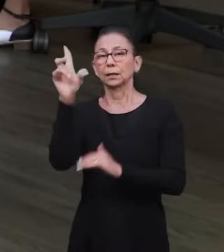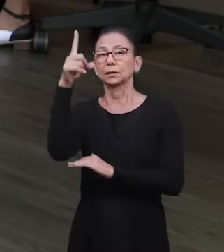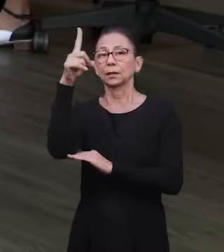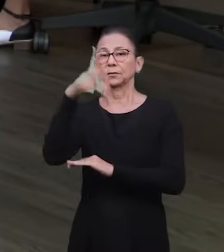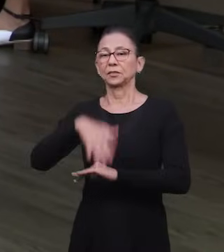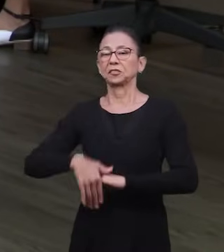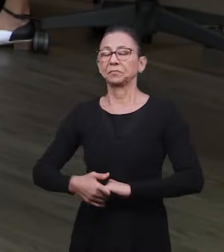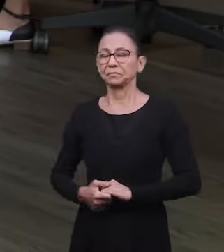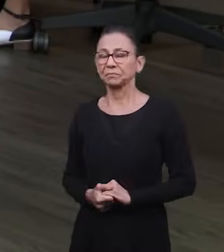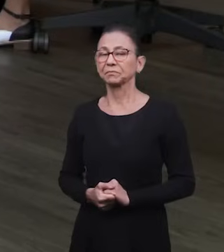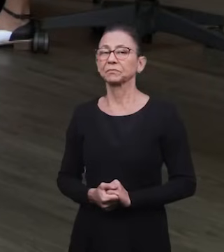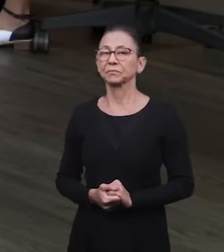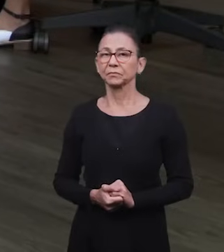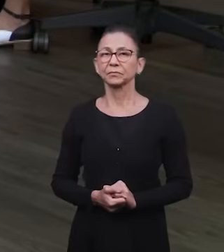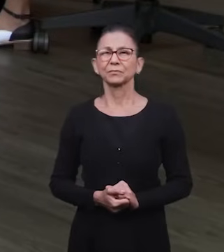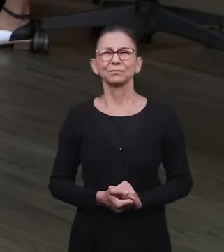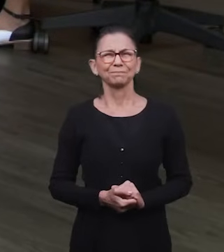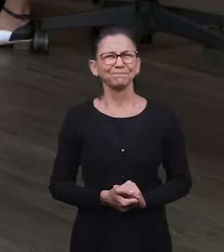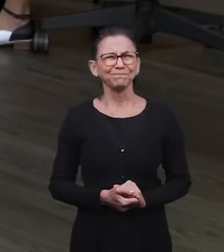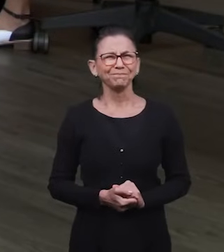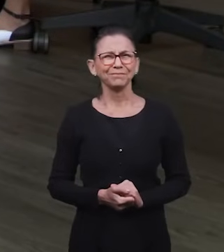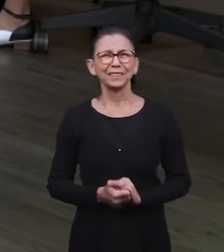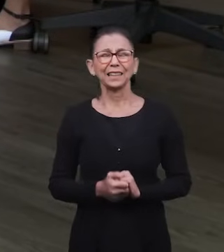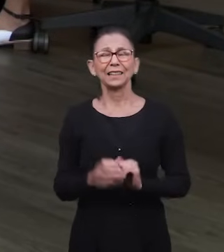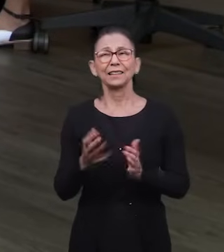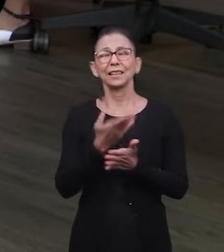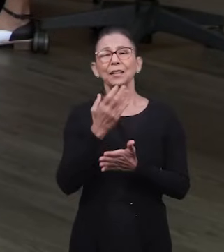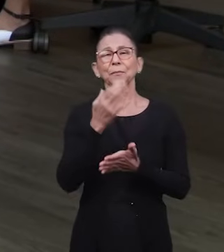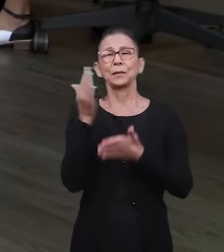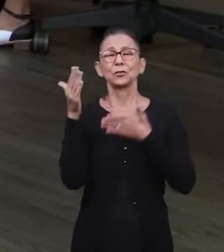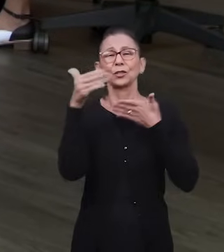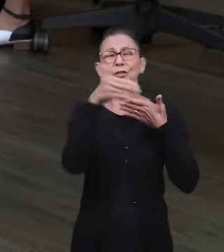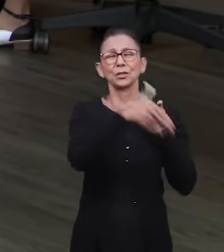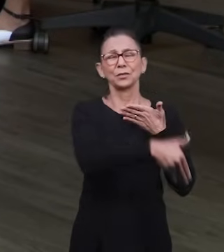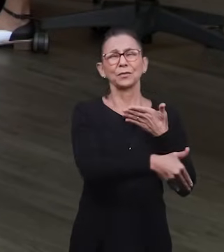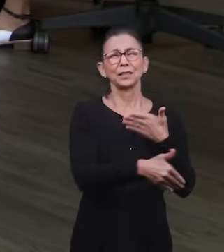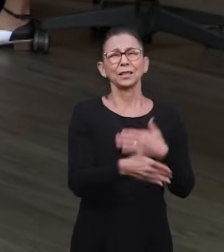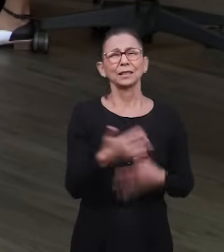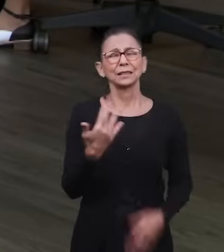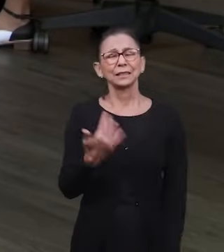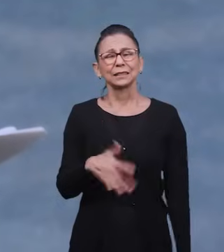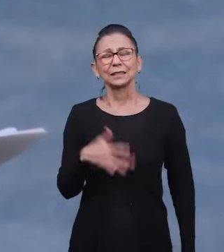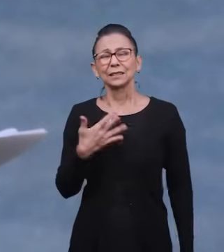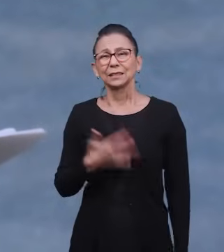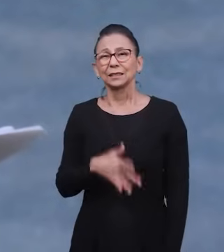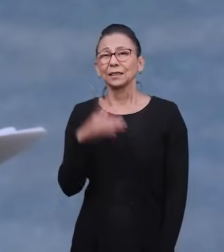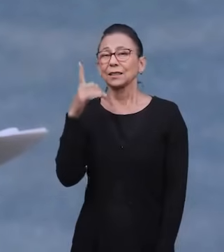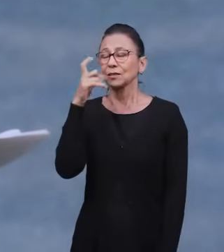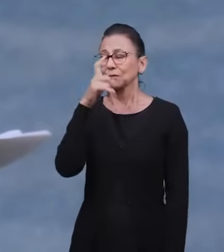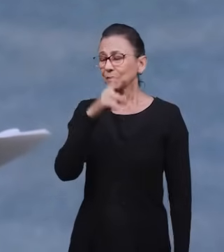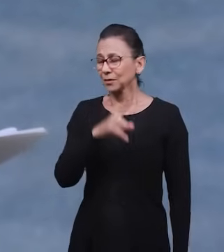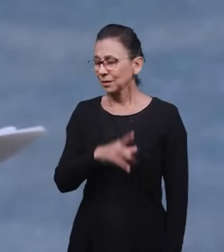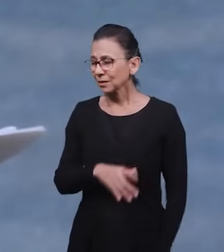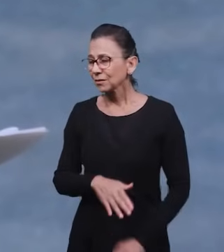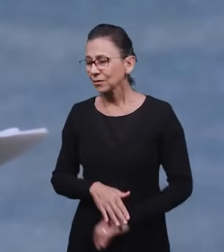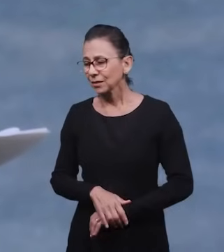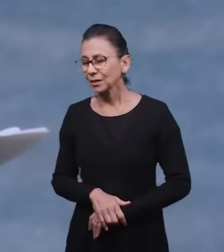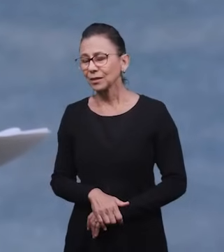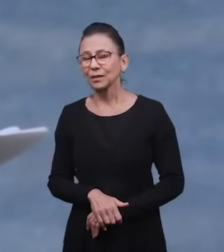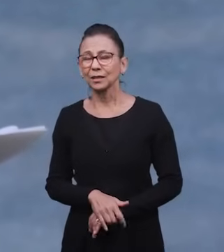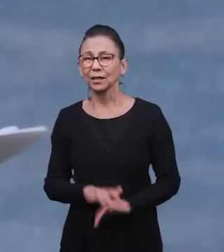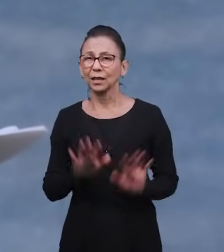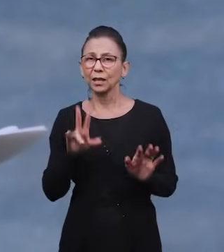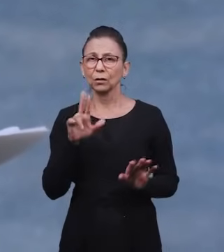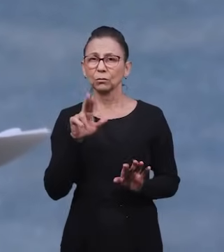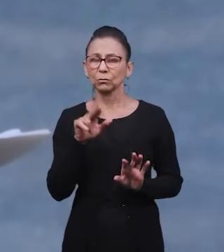Ele estava entre os valentes. E olha só que dói, tá? Dói. Eu não passei por isso, né?